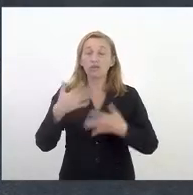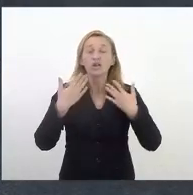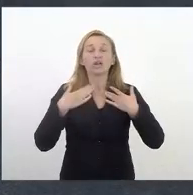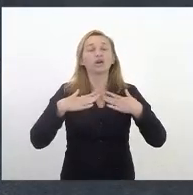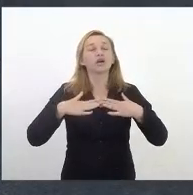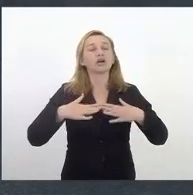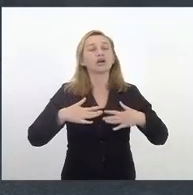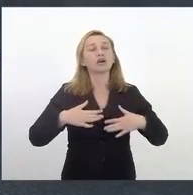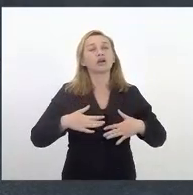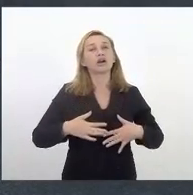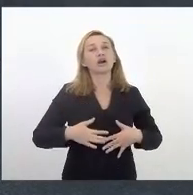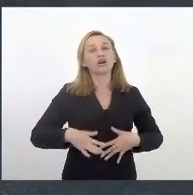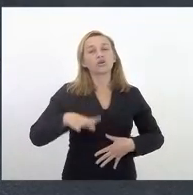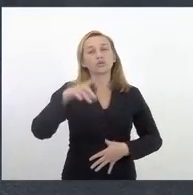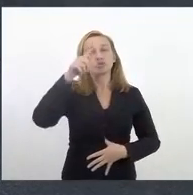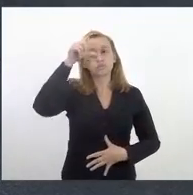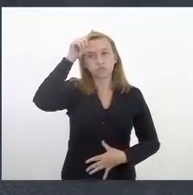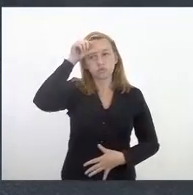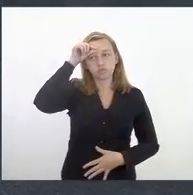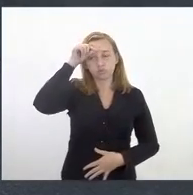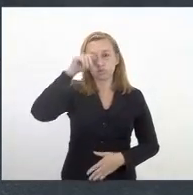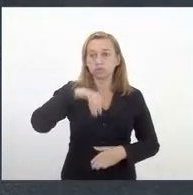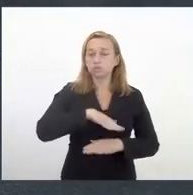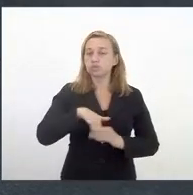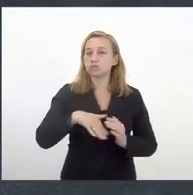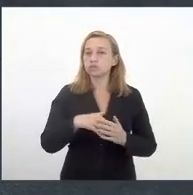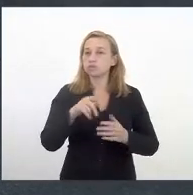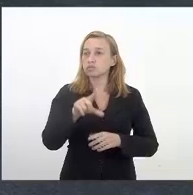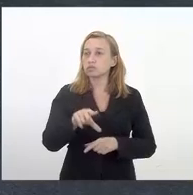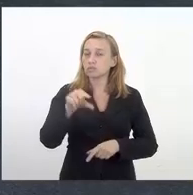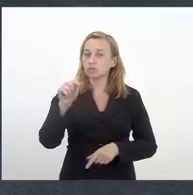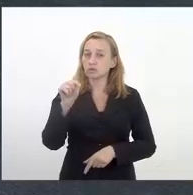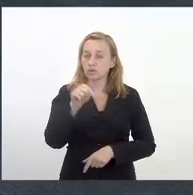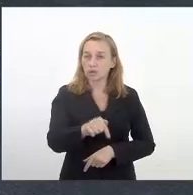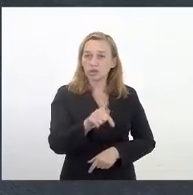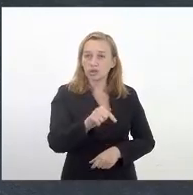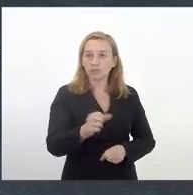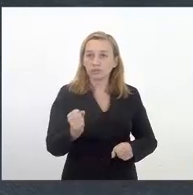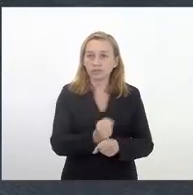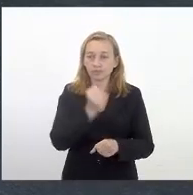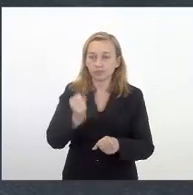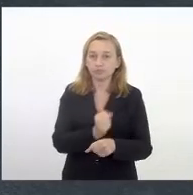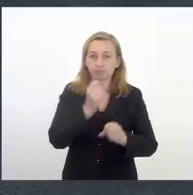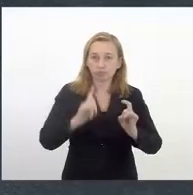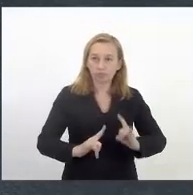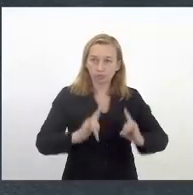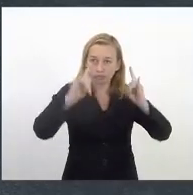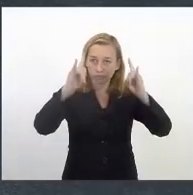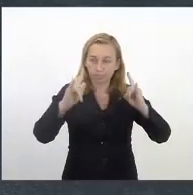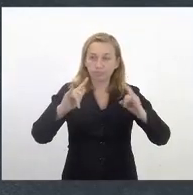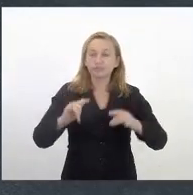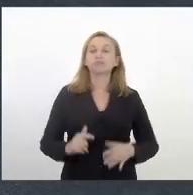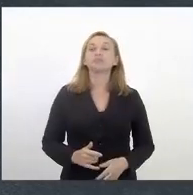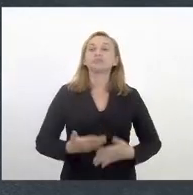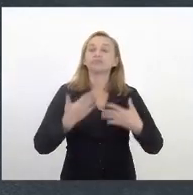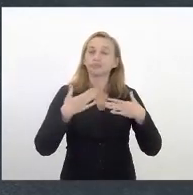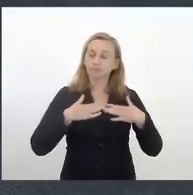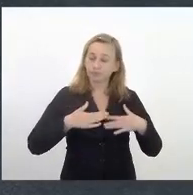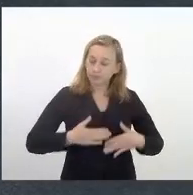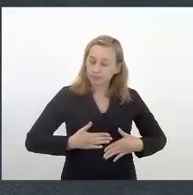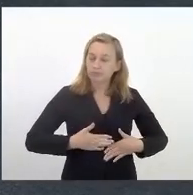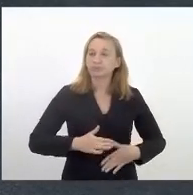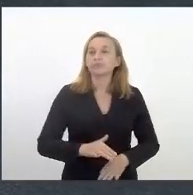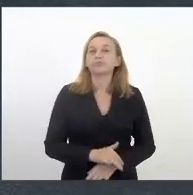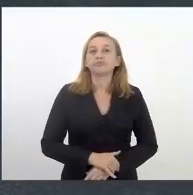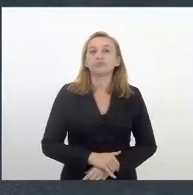tranquilos comquifu as decisões tomadas aqui na construção desse prédio e seguimos muito tranquilos e